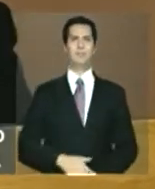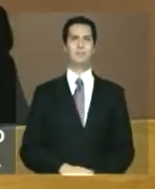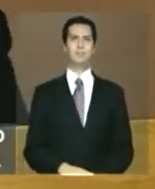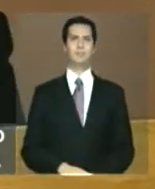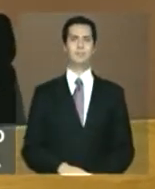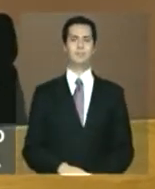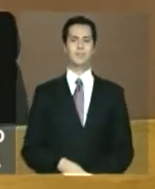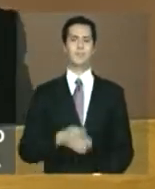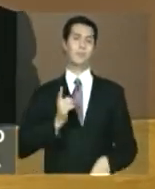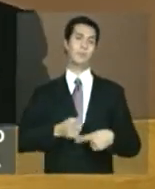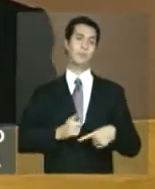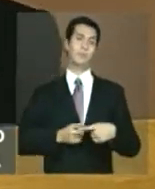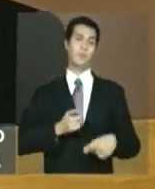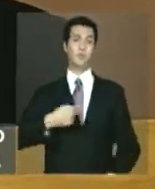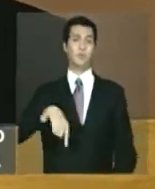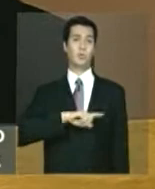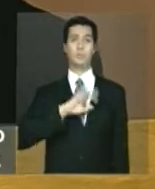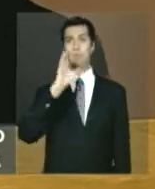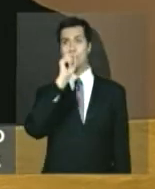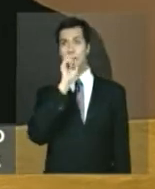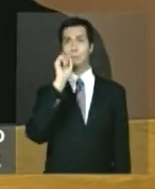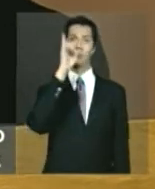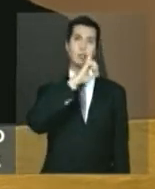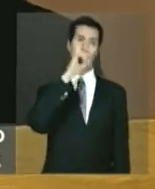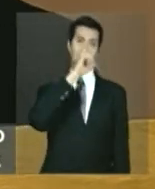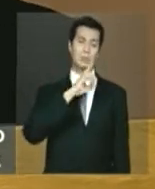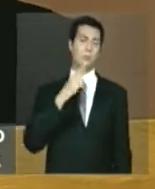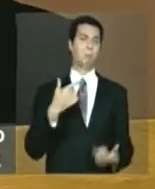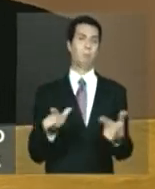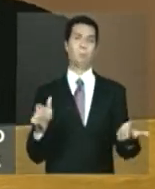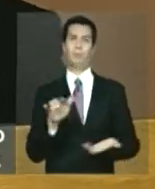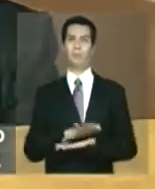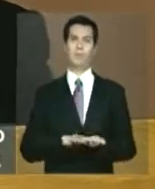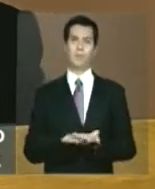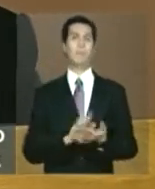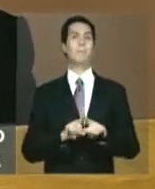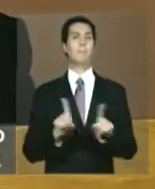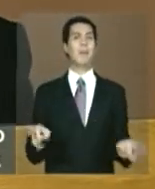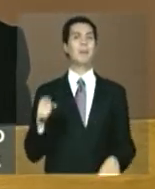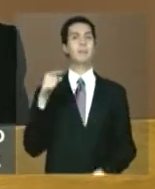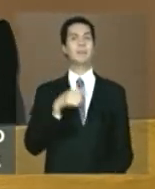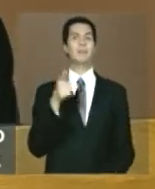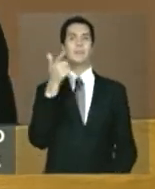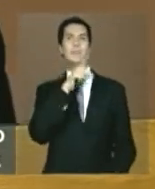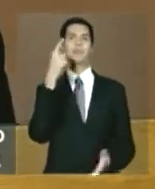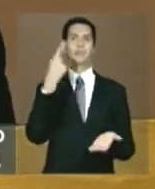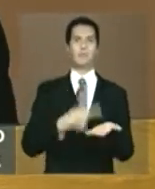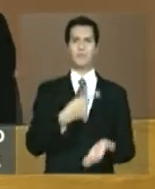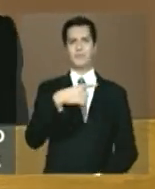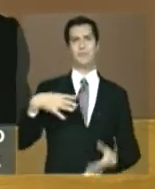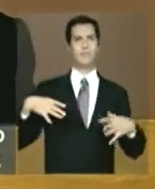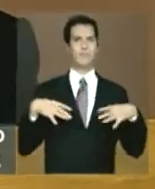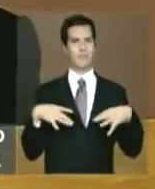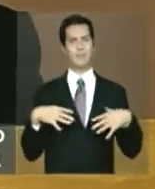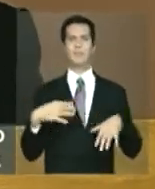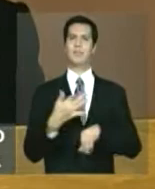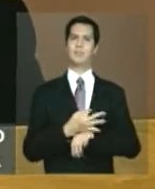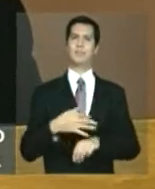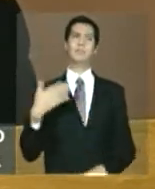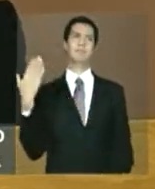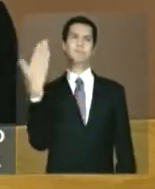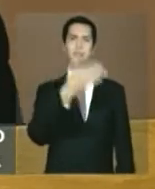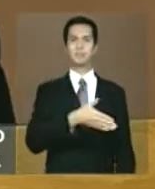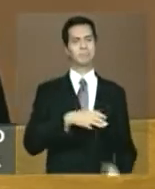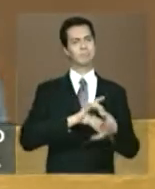nós não temos nem sábado nem domingo enquanto mais férias é dificílimo agendar férias